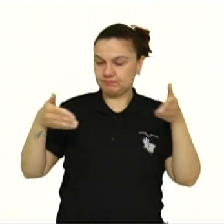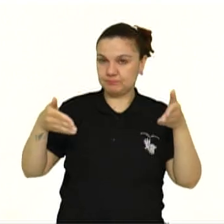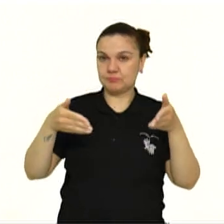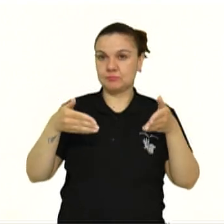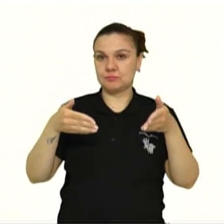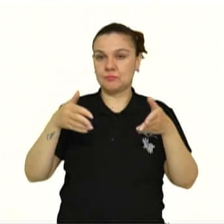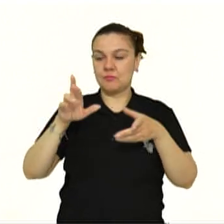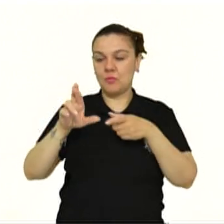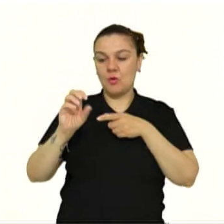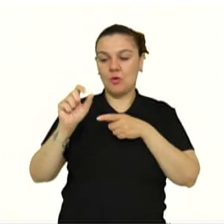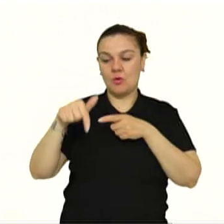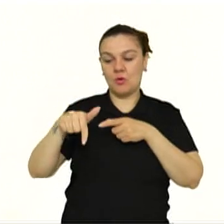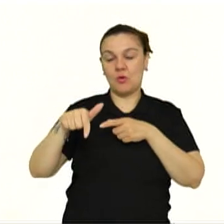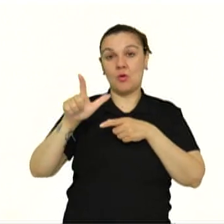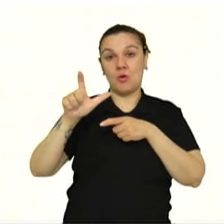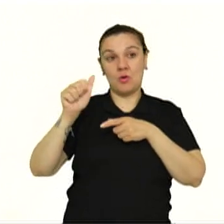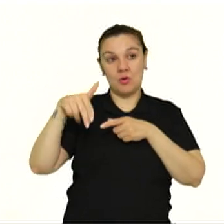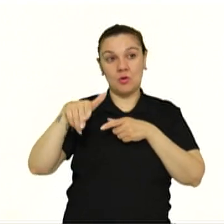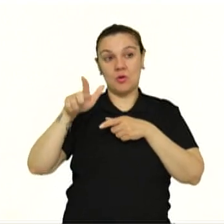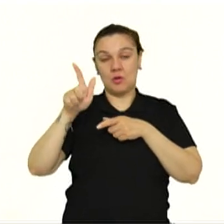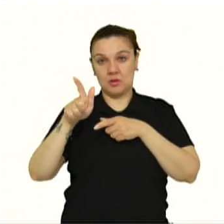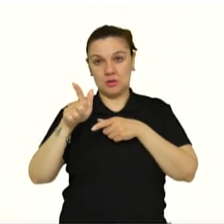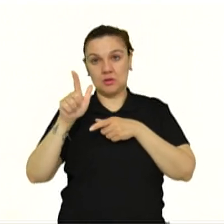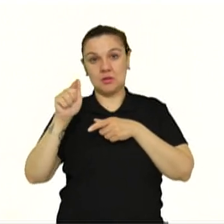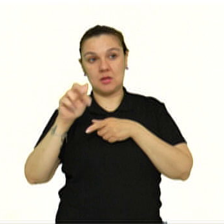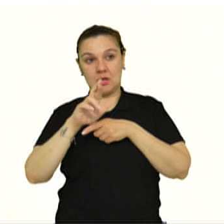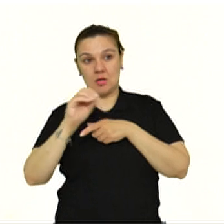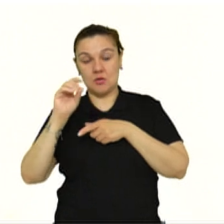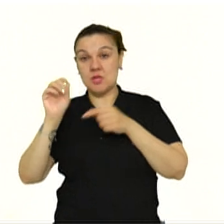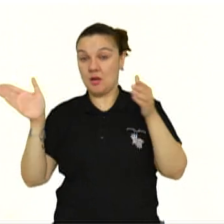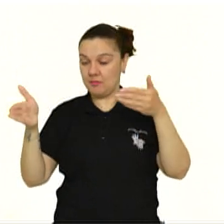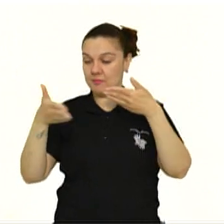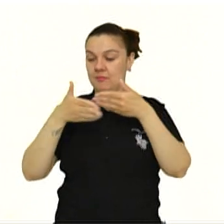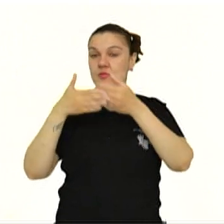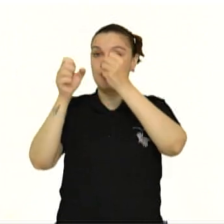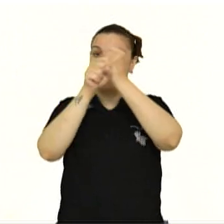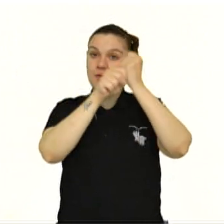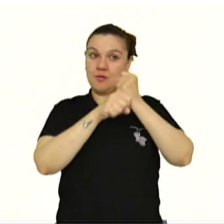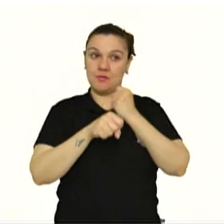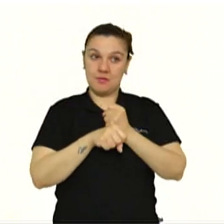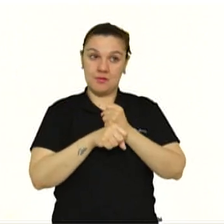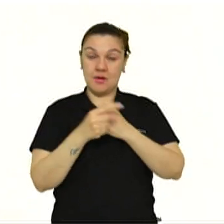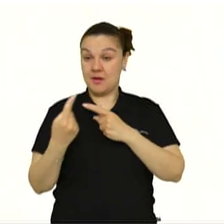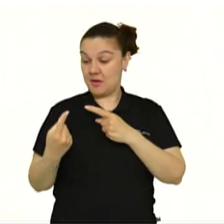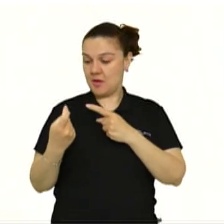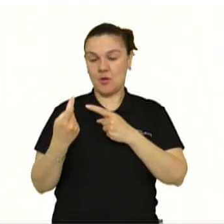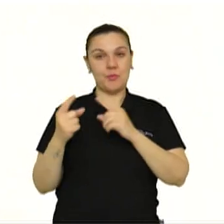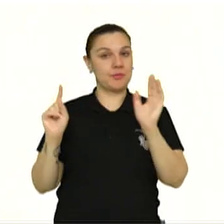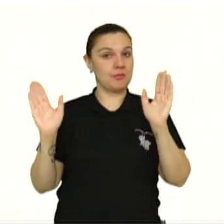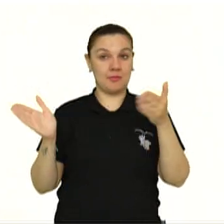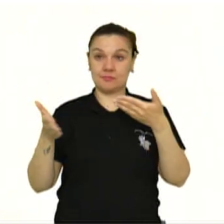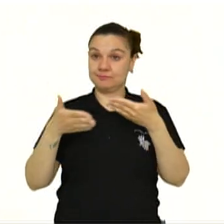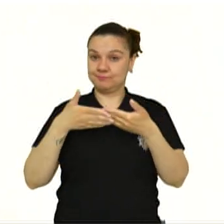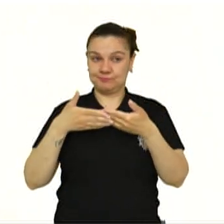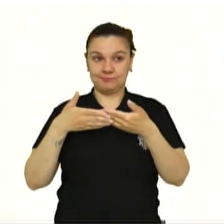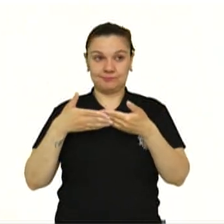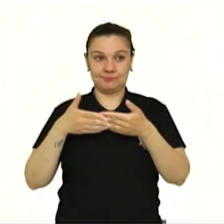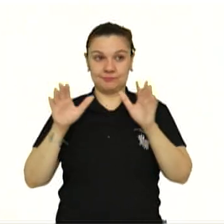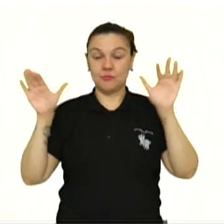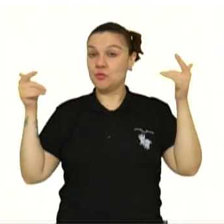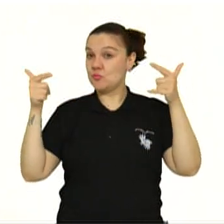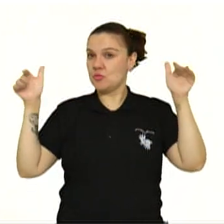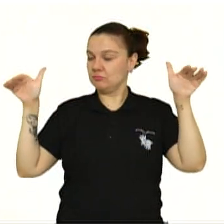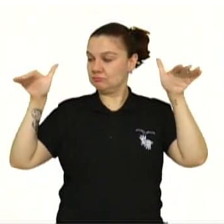de Roland Garros, que vai ser fechada, né? Ela foi fechada, passou por um processo de reforma. Era a única que não era fechada ainda, que não tem esse